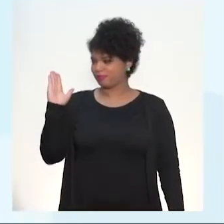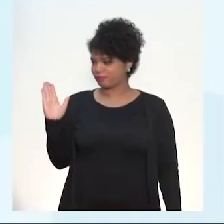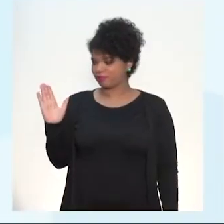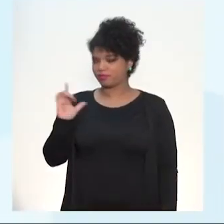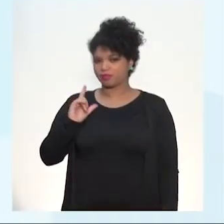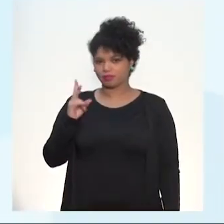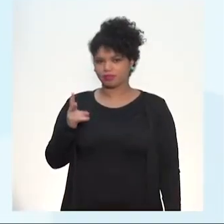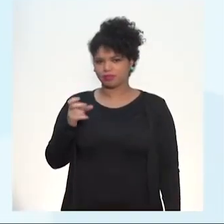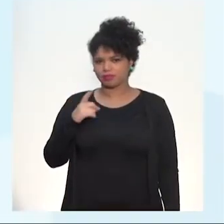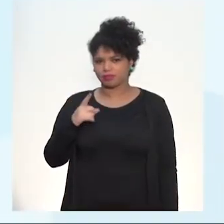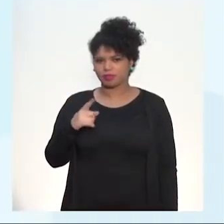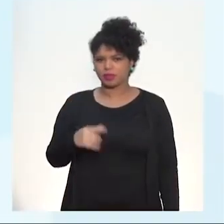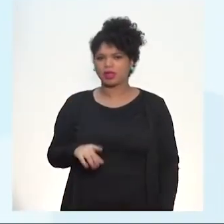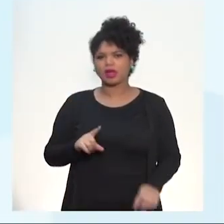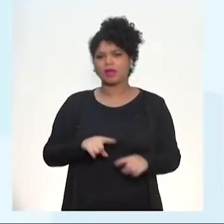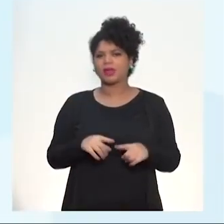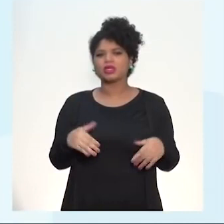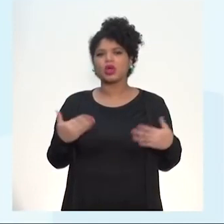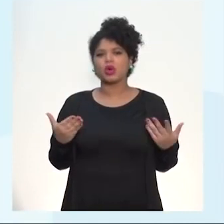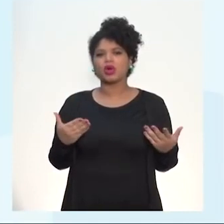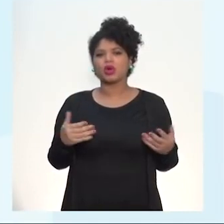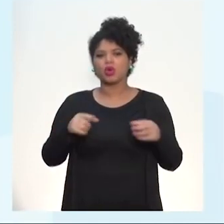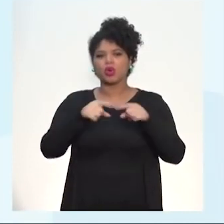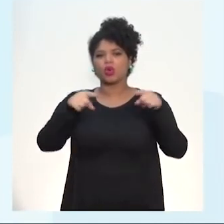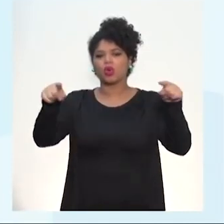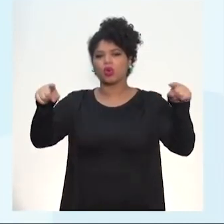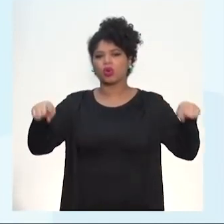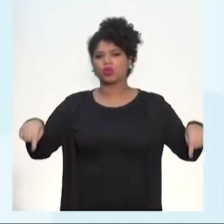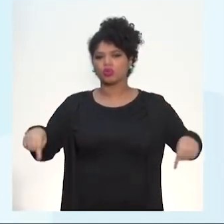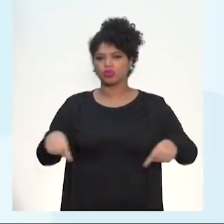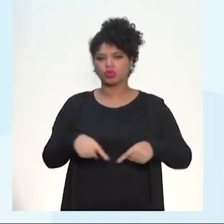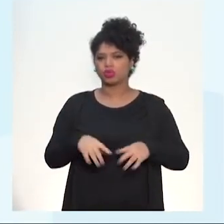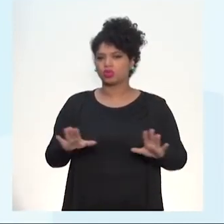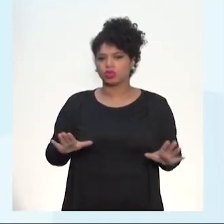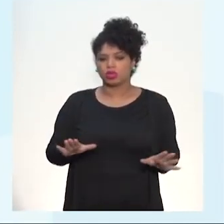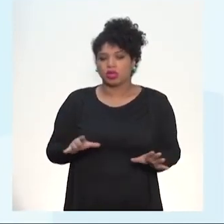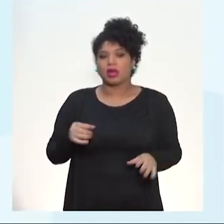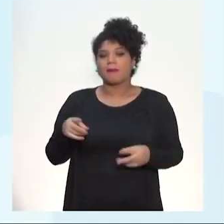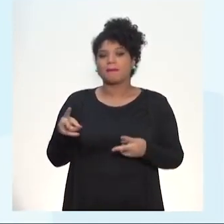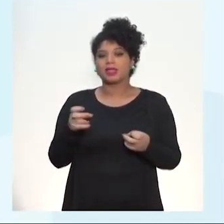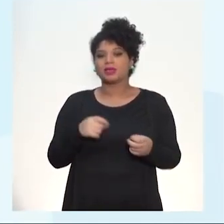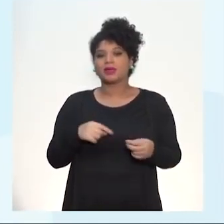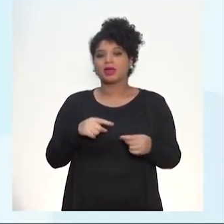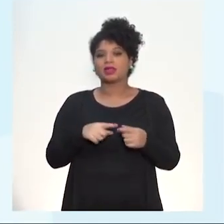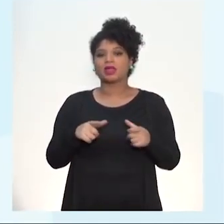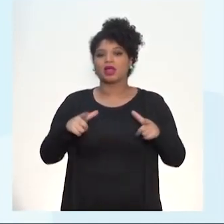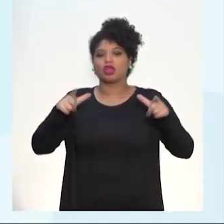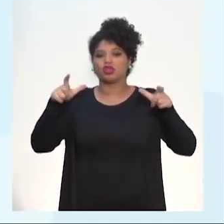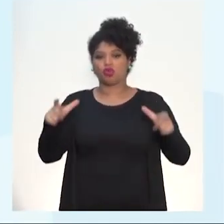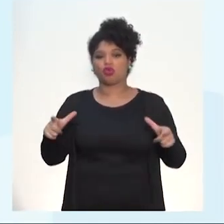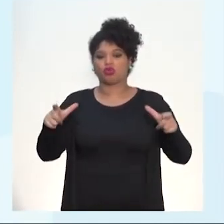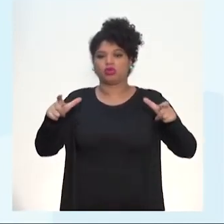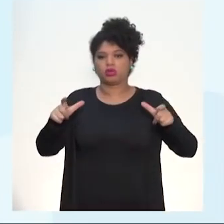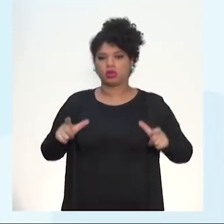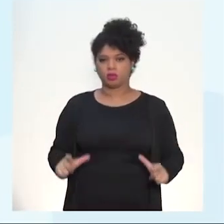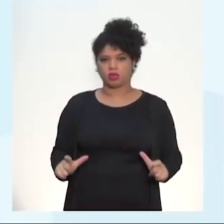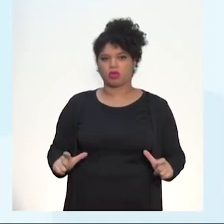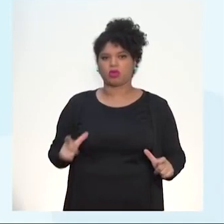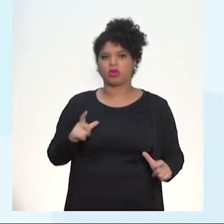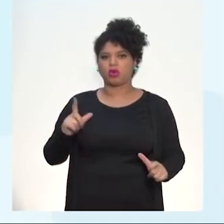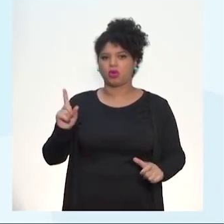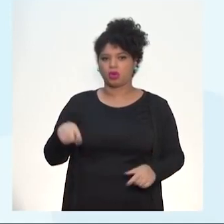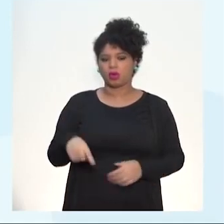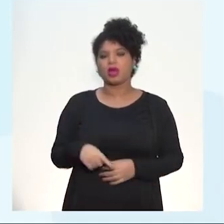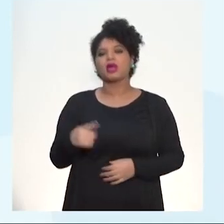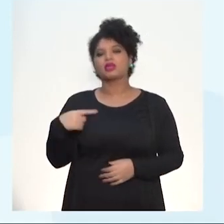tem a parte rasa. Se a pessoa falar, a parte rasa é só esse contorno. Tudo bem, não estou pensando em parte rasa e fundo, eu estou pensando em 2 blocos retangulares, tá bom? Então, primeiro eu vou pedir